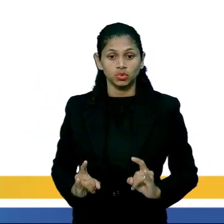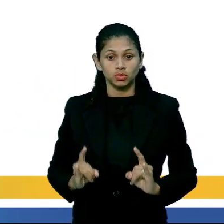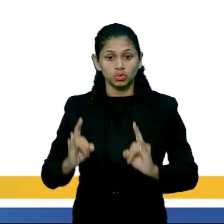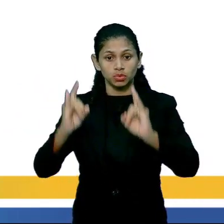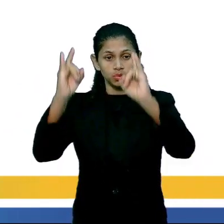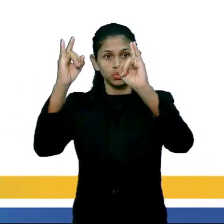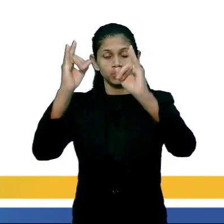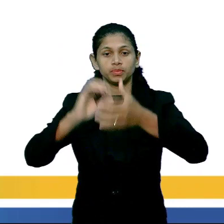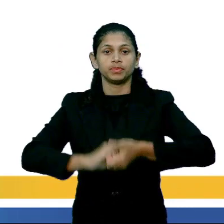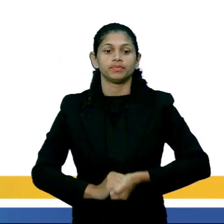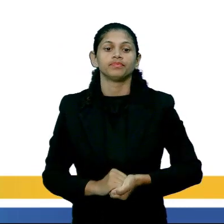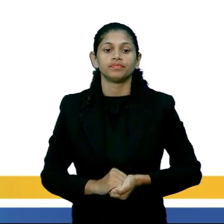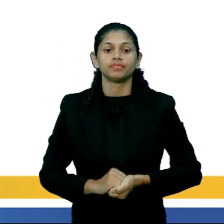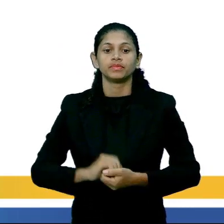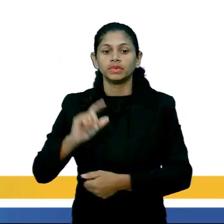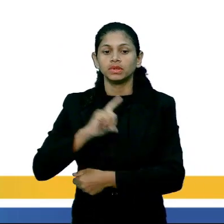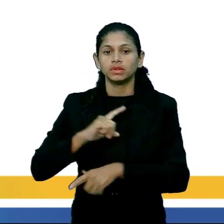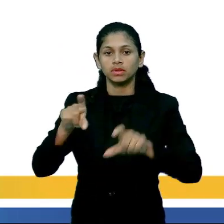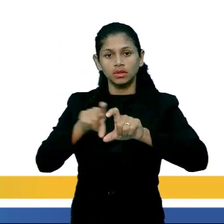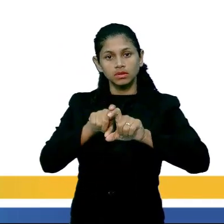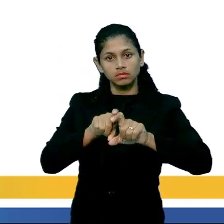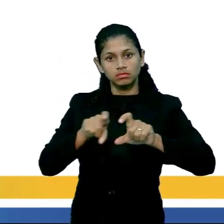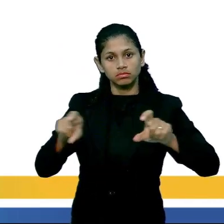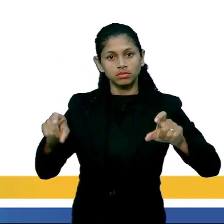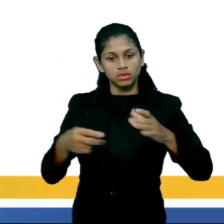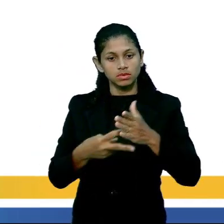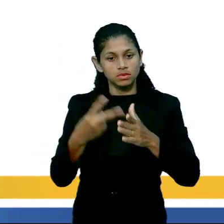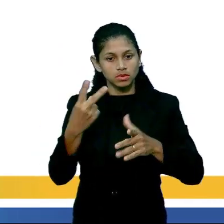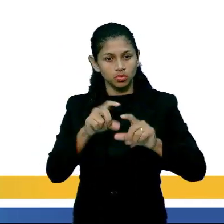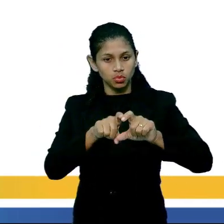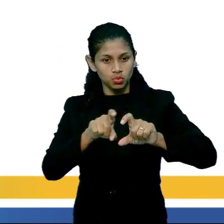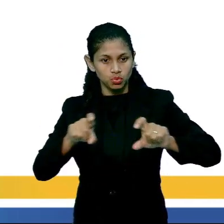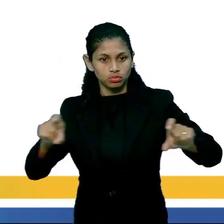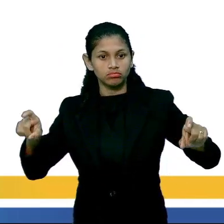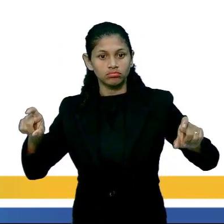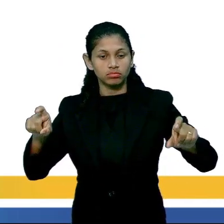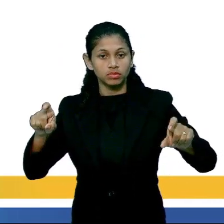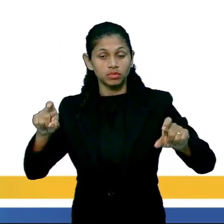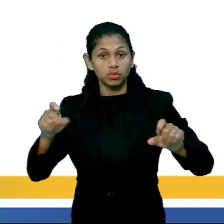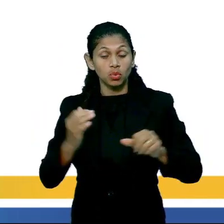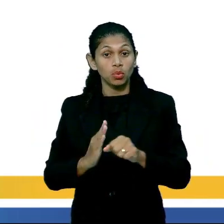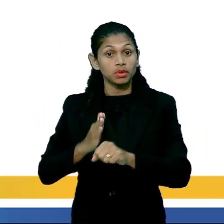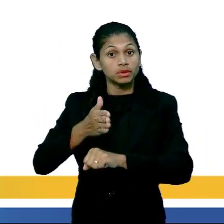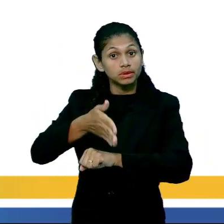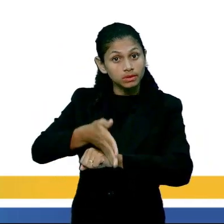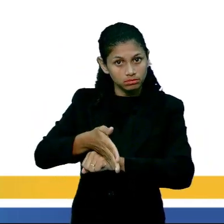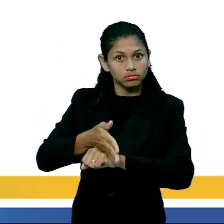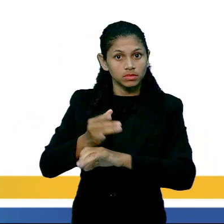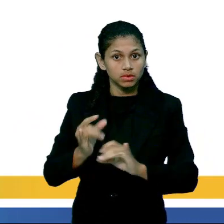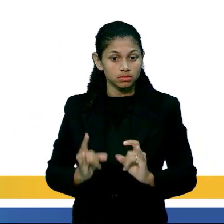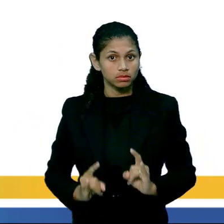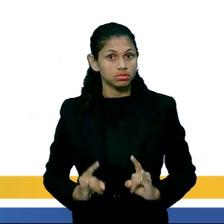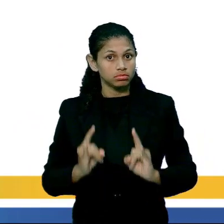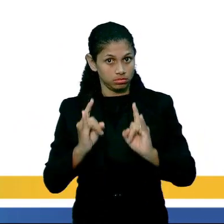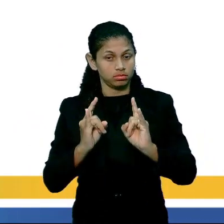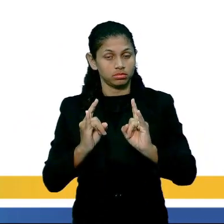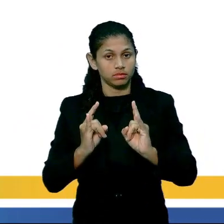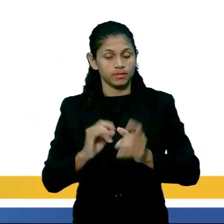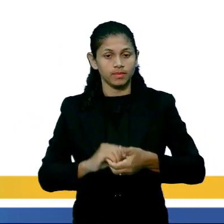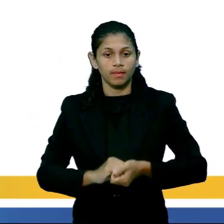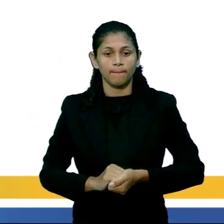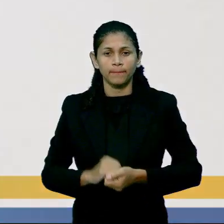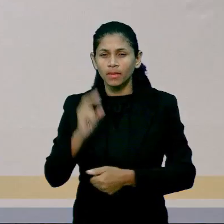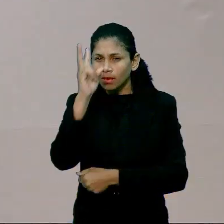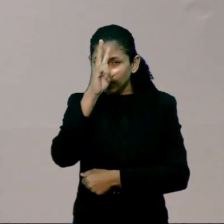temos na segunda linha aí os que entram no elevador Lembrando